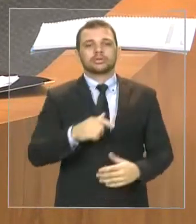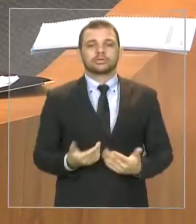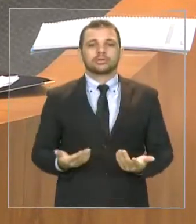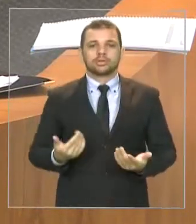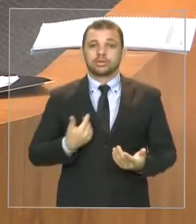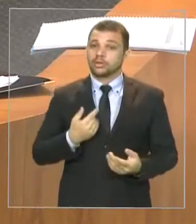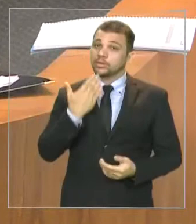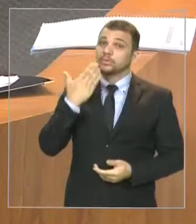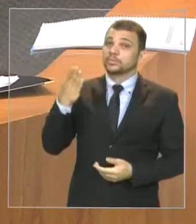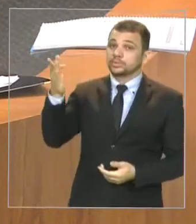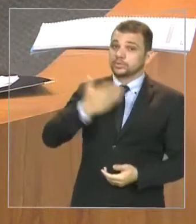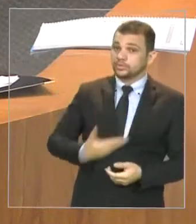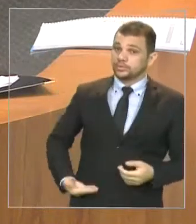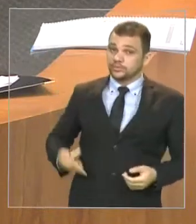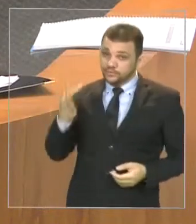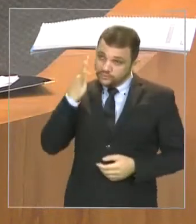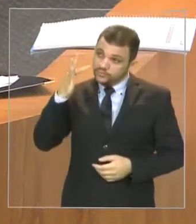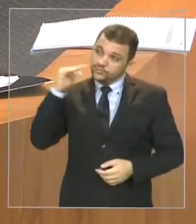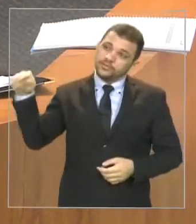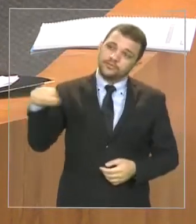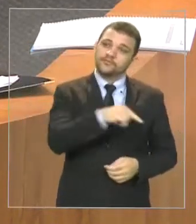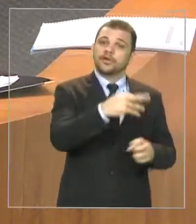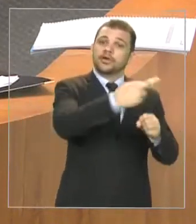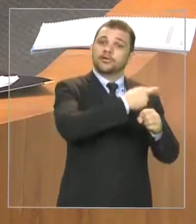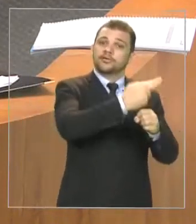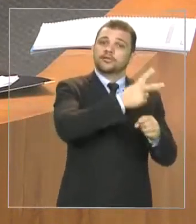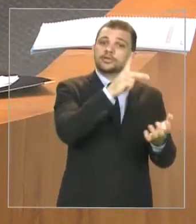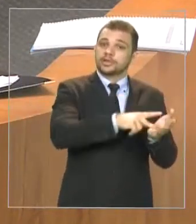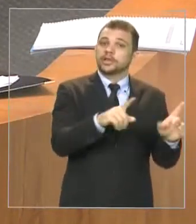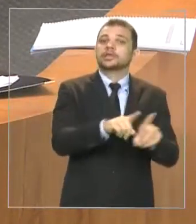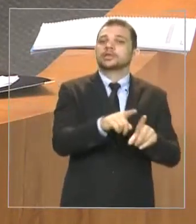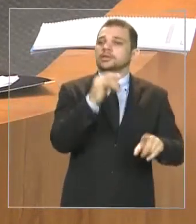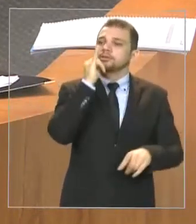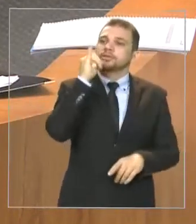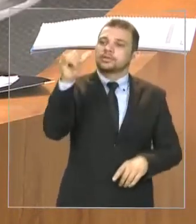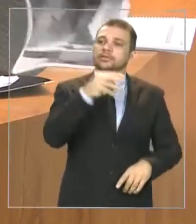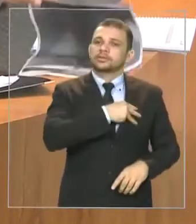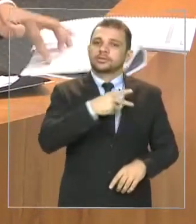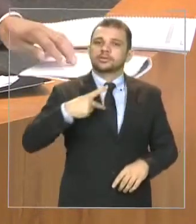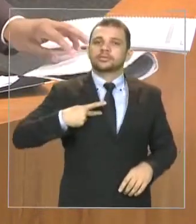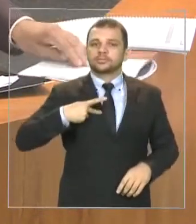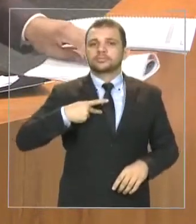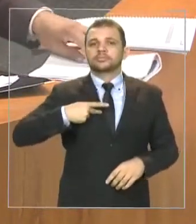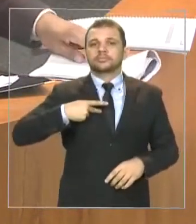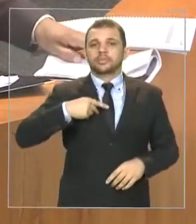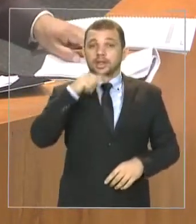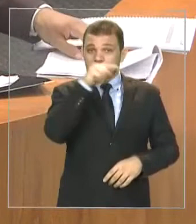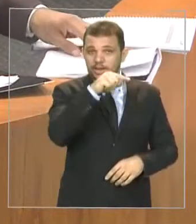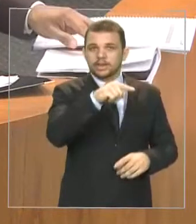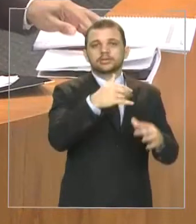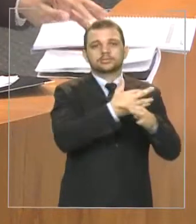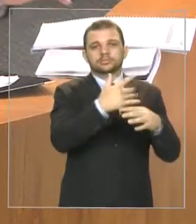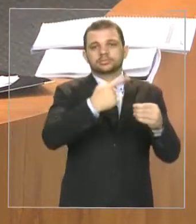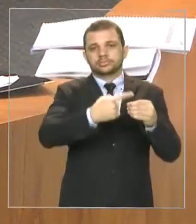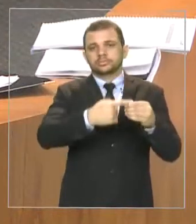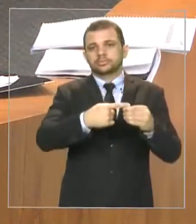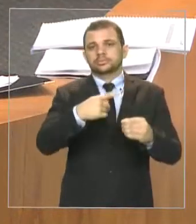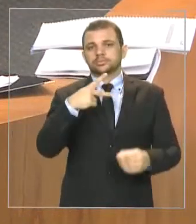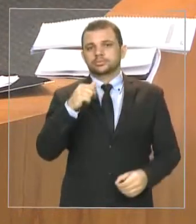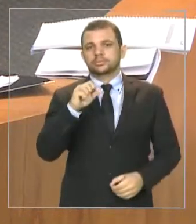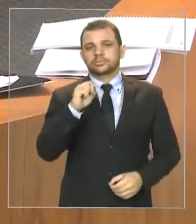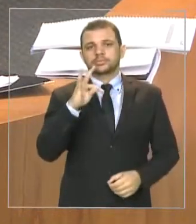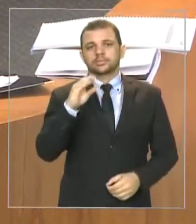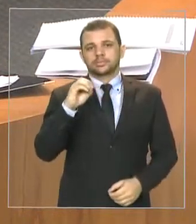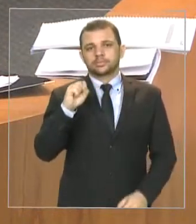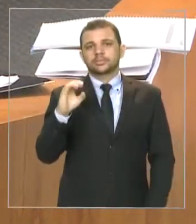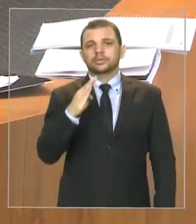Dino que reforme a escola de verdade e denunciamos o Ministério Público pessoalmente lá na cidade de Pastos Bons. Senhoras e senhores,